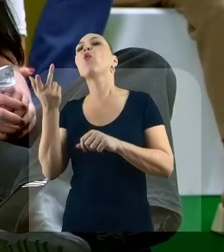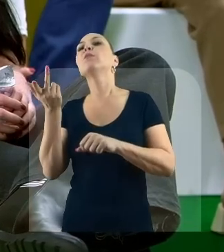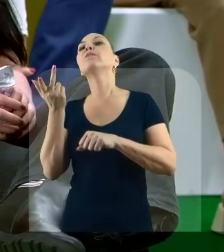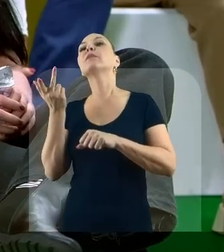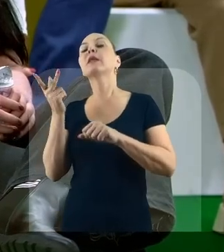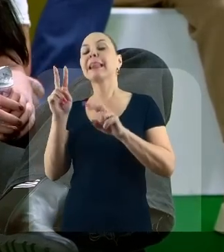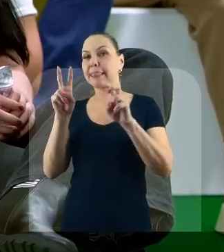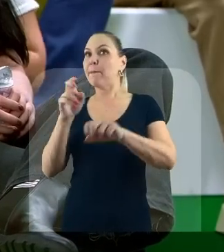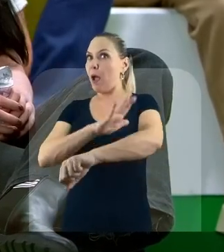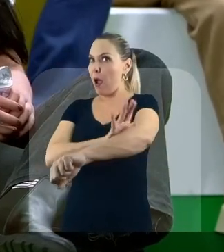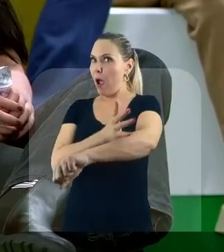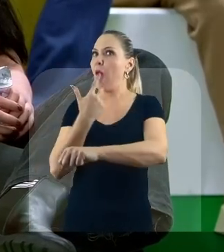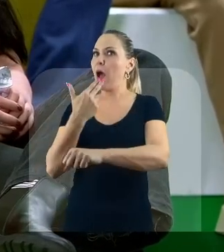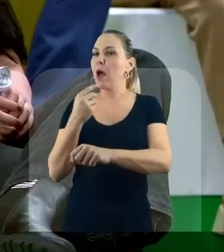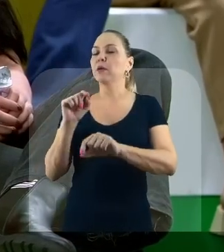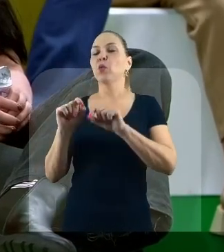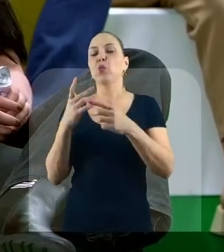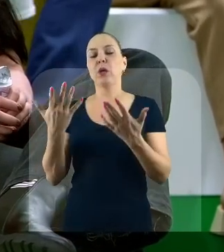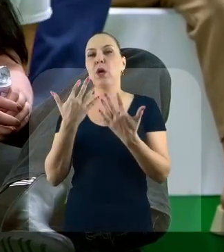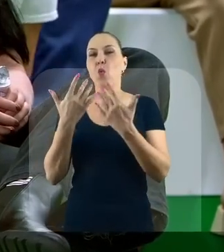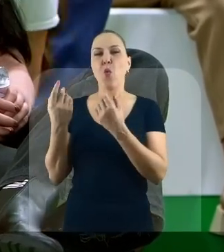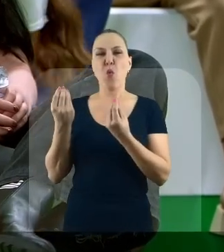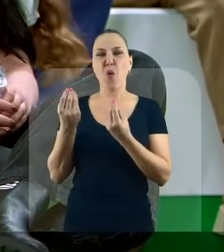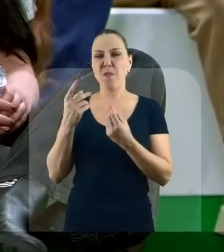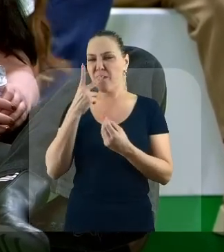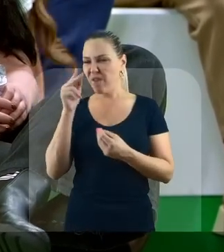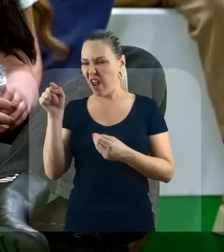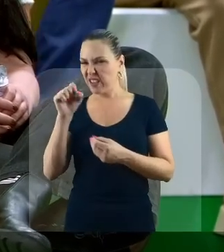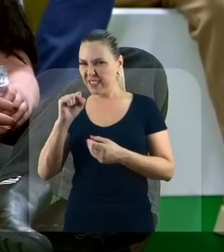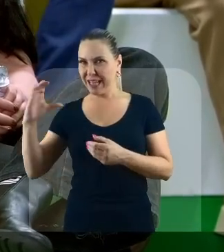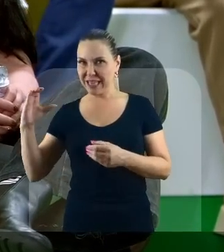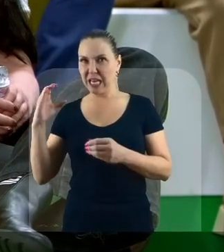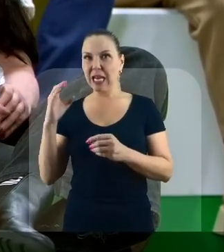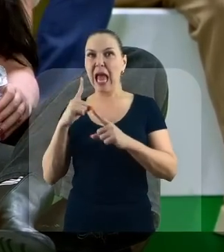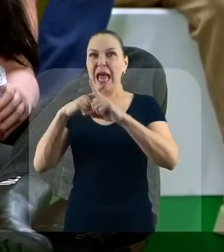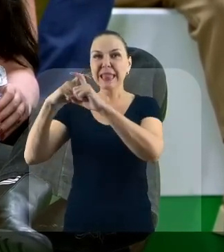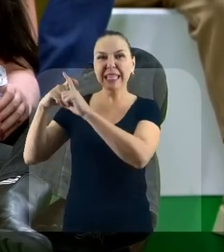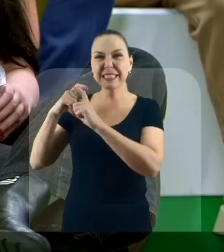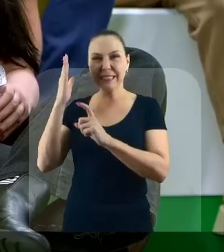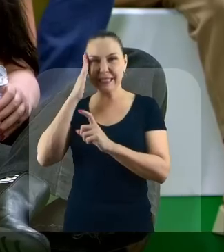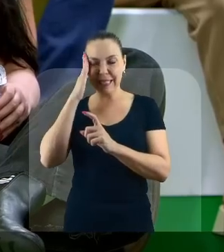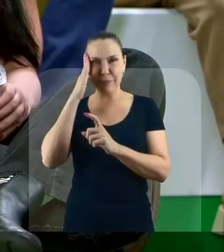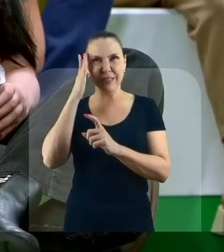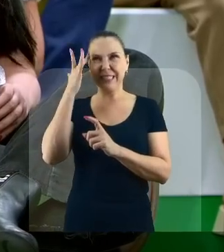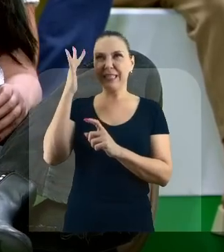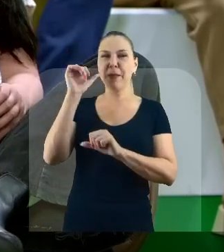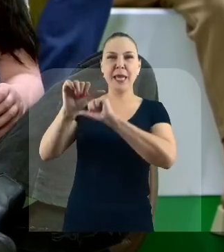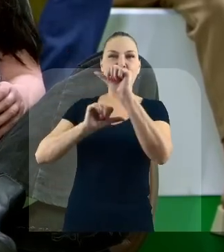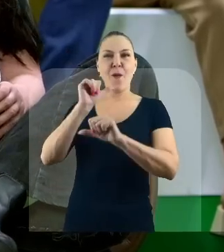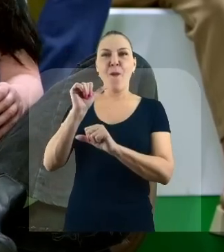Catarina que é acusado de ser um estado nazista. Em que vocês viram aquela jornalista doida que confundiu o sobrenome